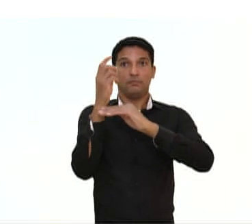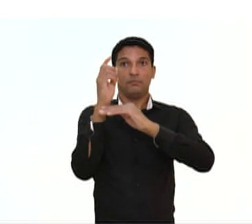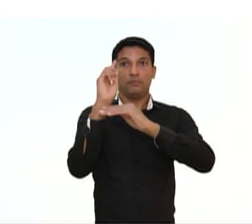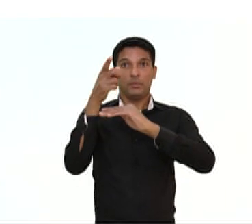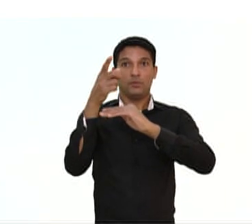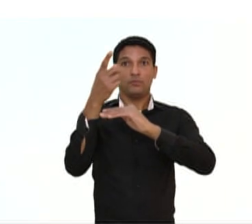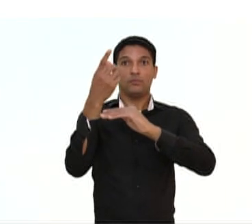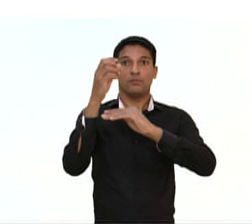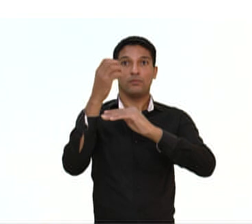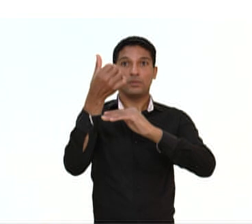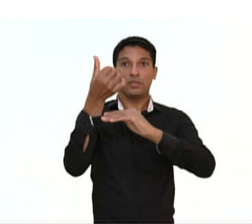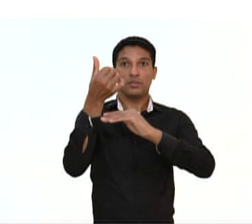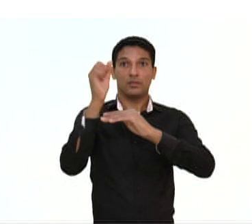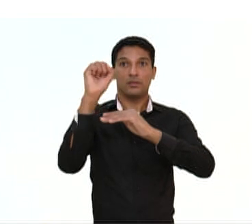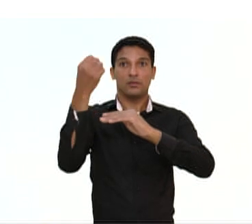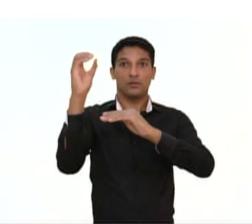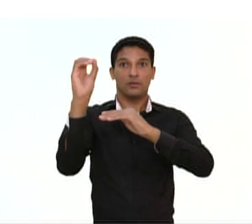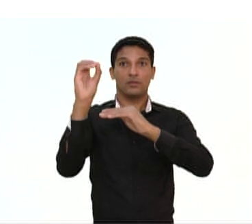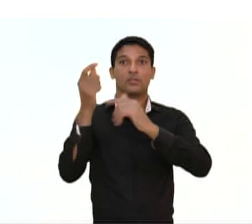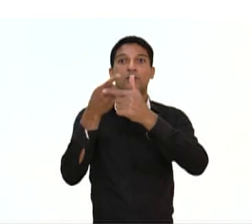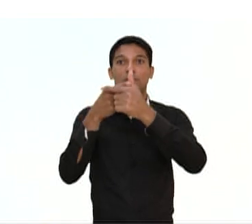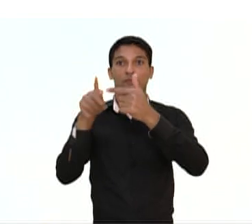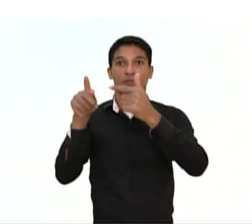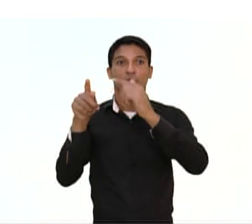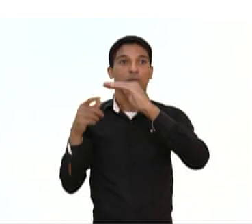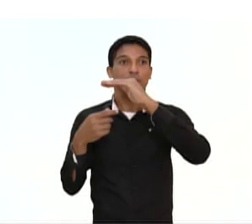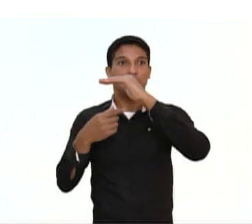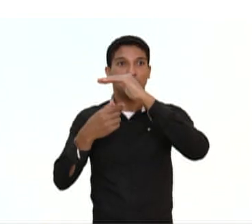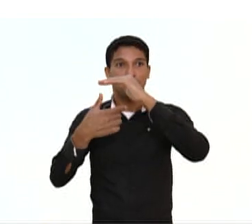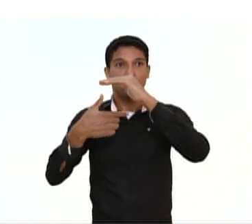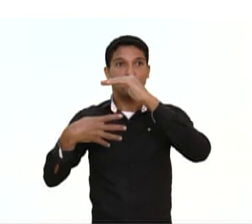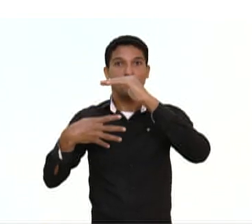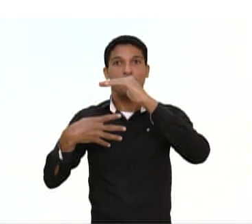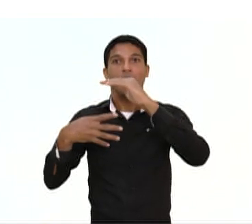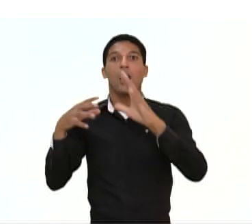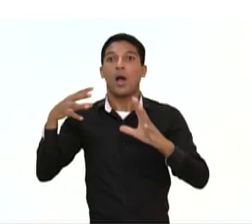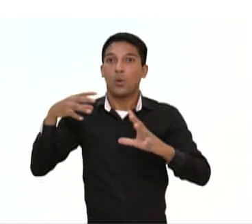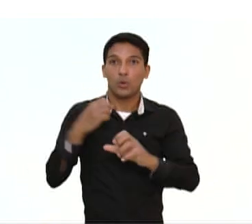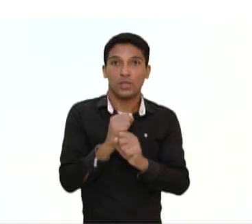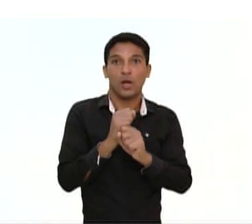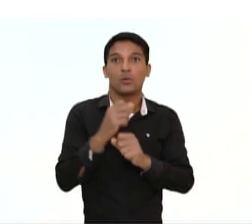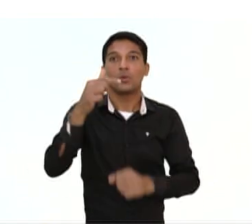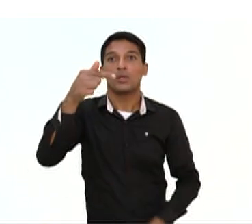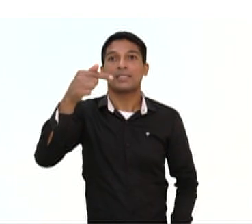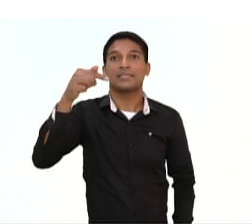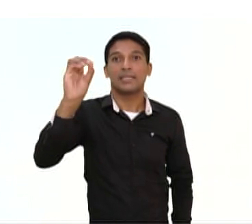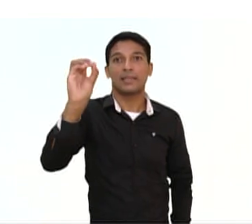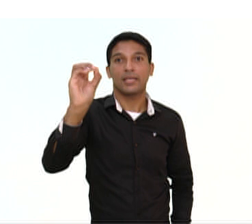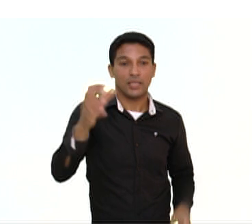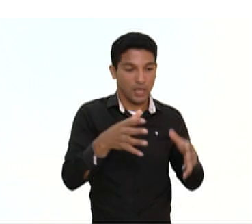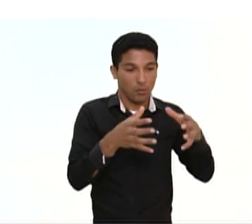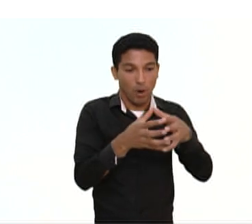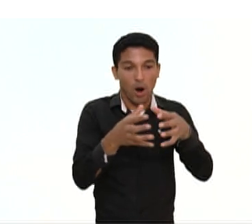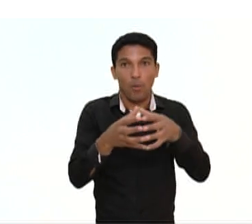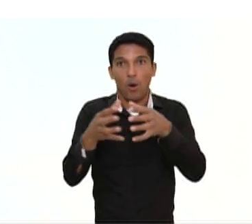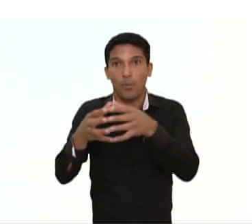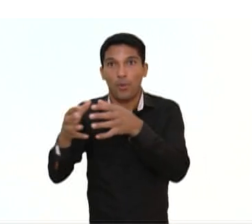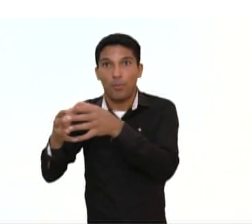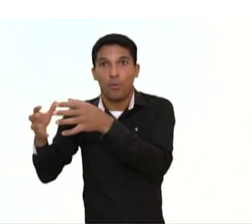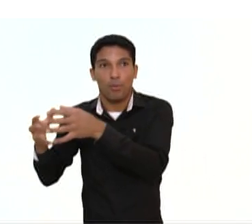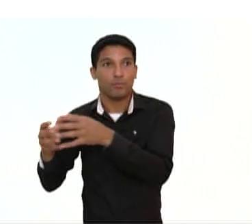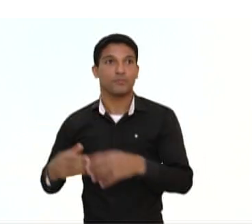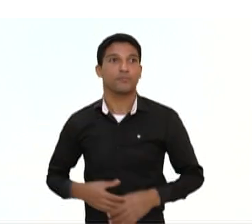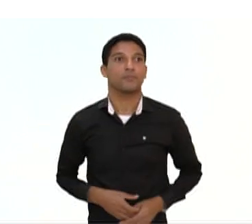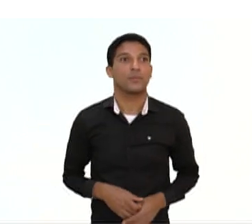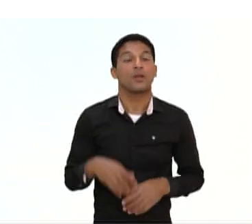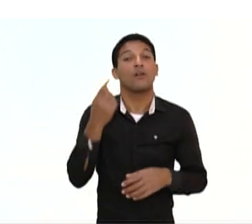1.680 divididos por 24 me dá um total de 70 agrupamentos, tá? Então, veja só, nós tivemos um total